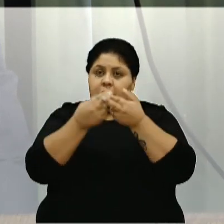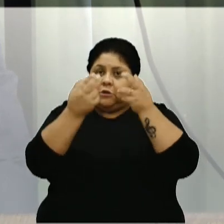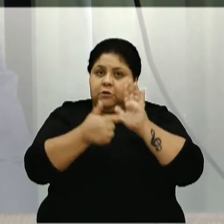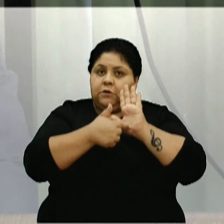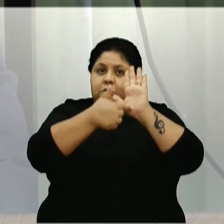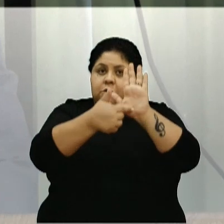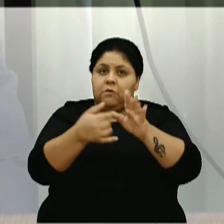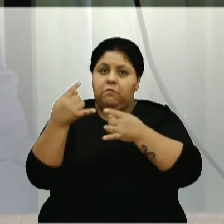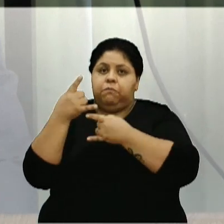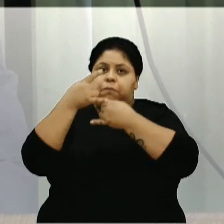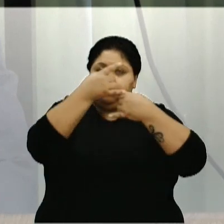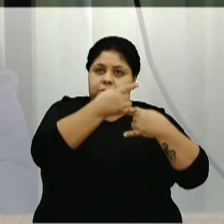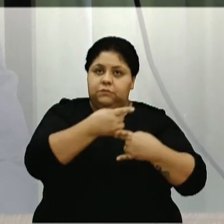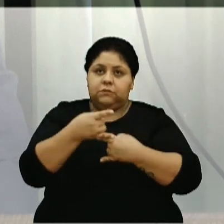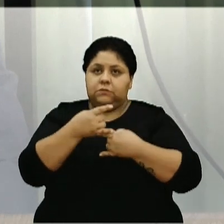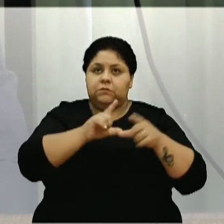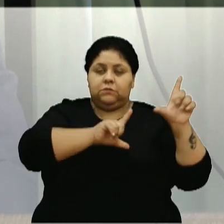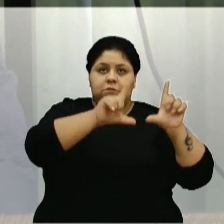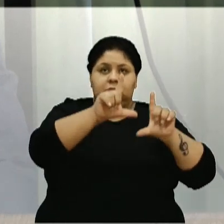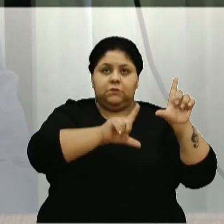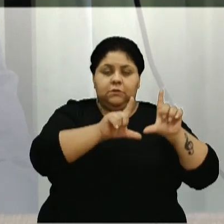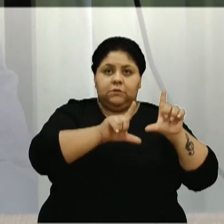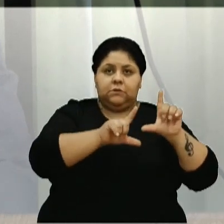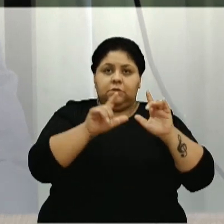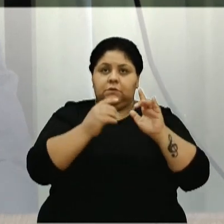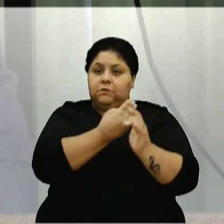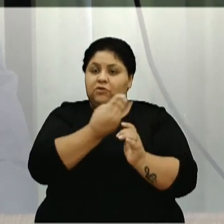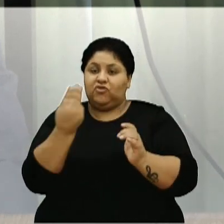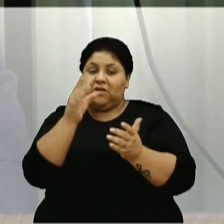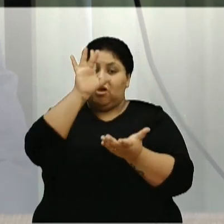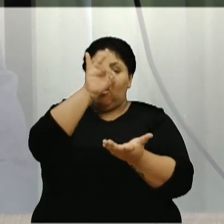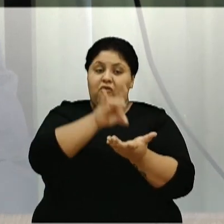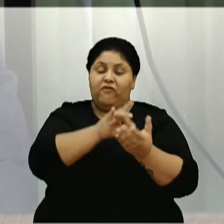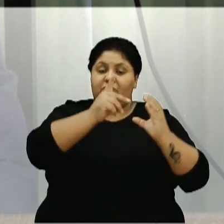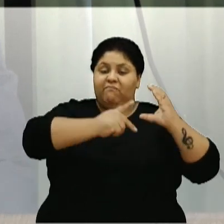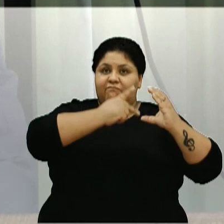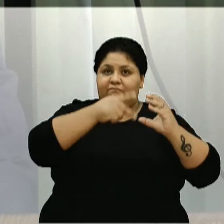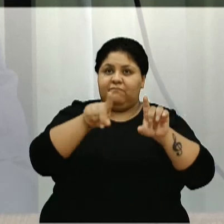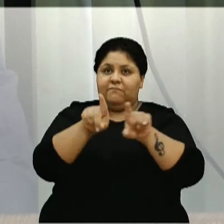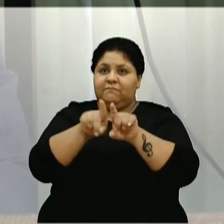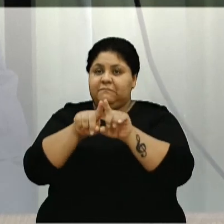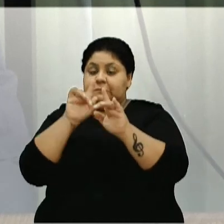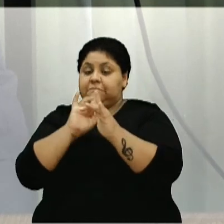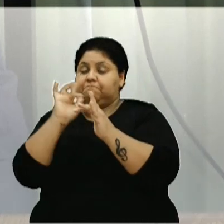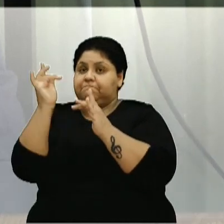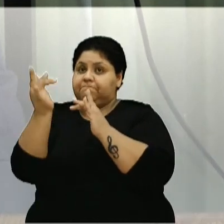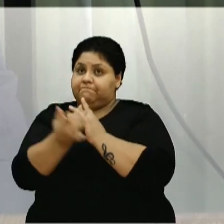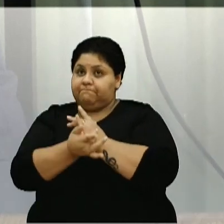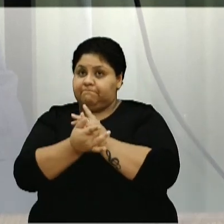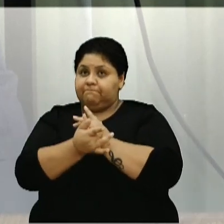transmitida ao vivo pela TV Câmara, no site oficial da Câmara de Vereadores e também pelas redes sociais